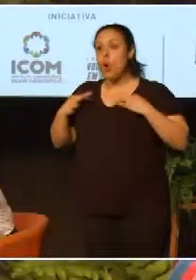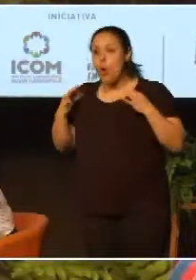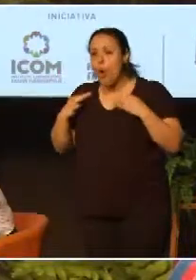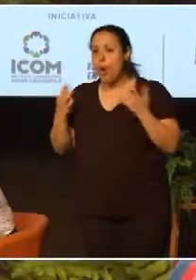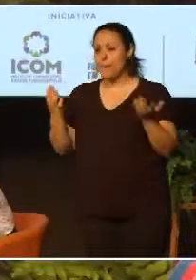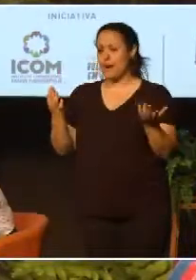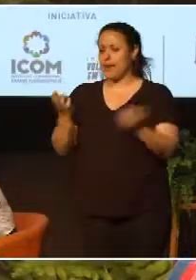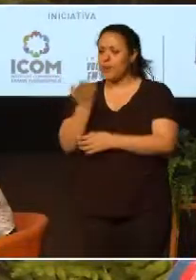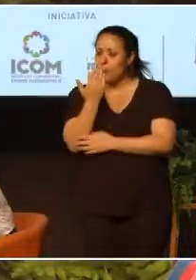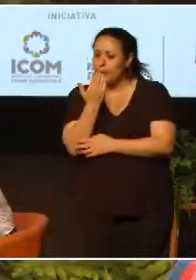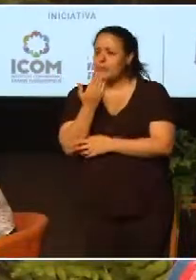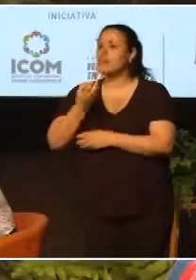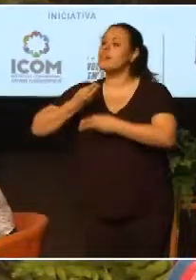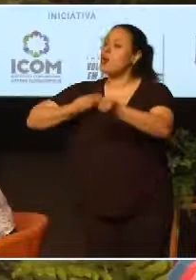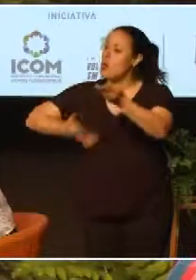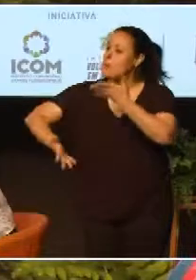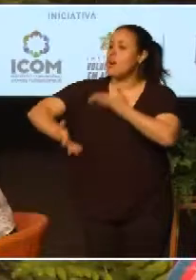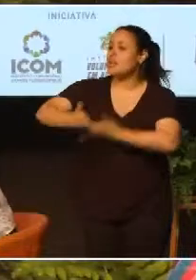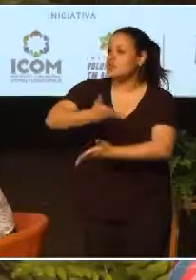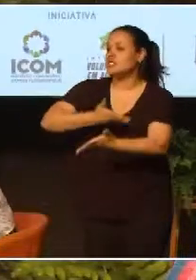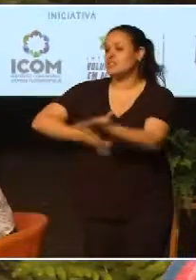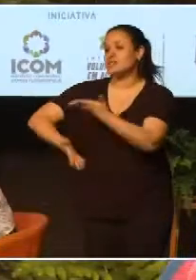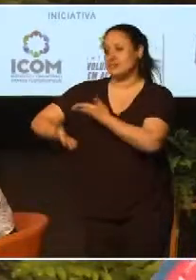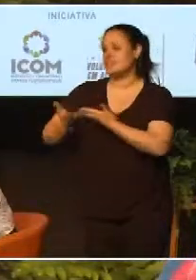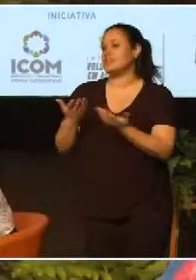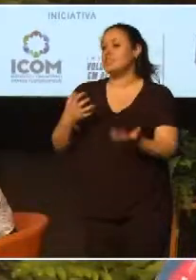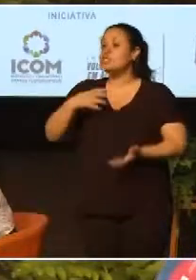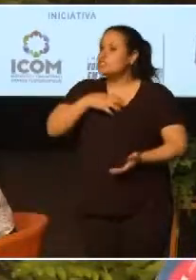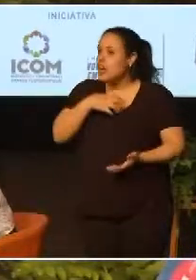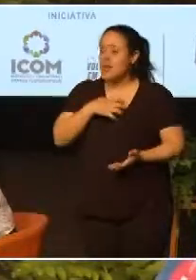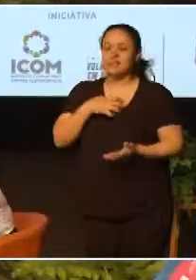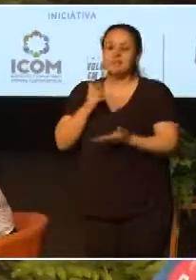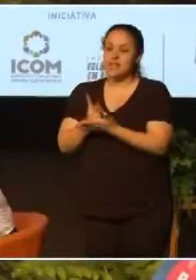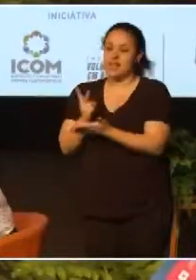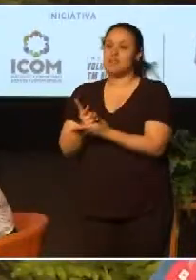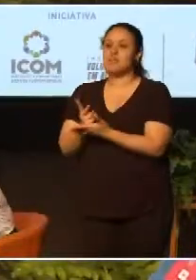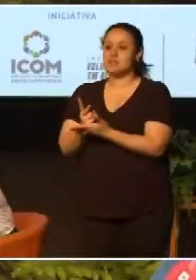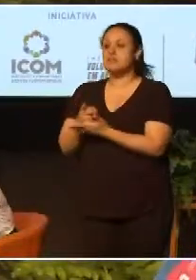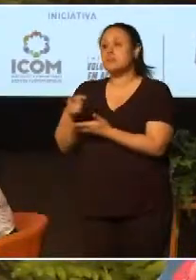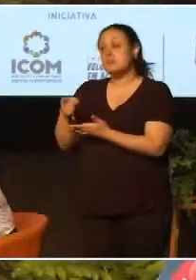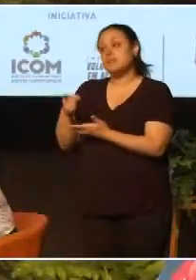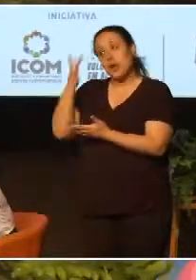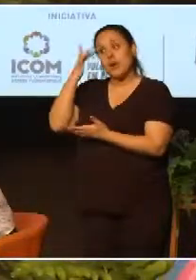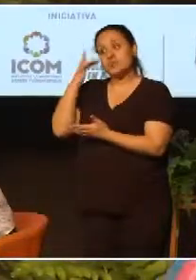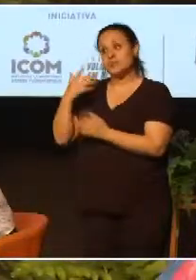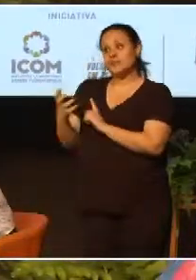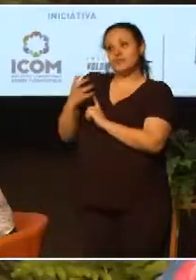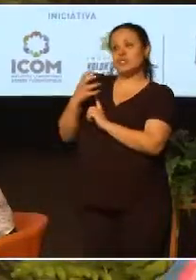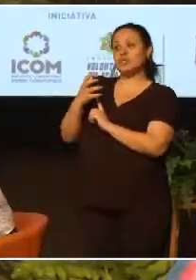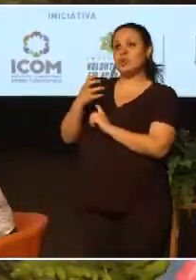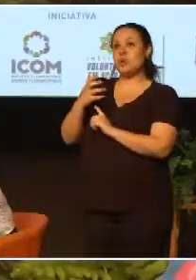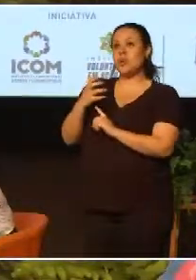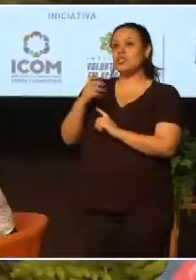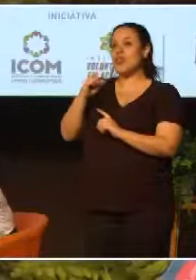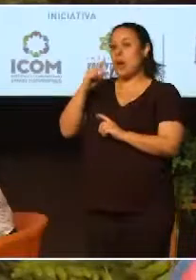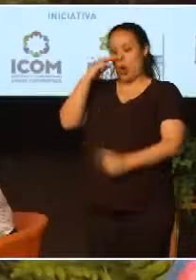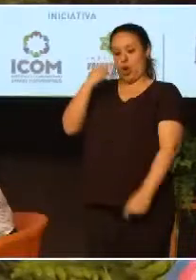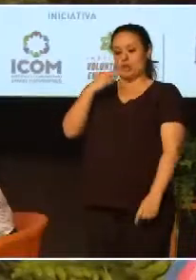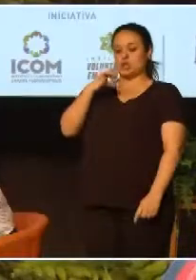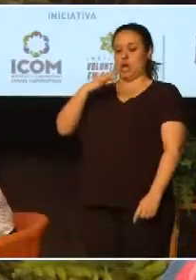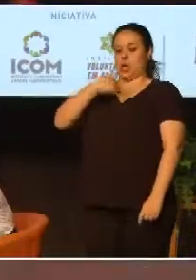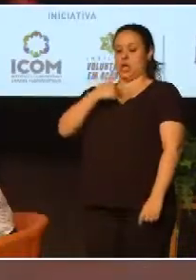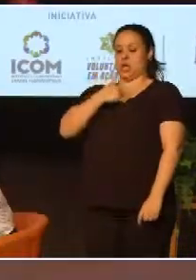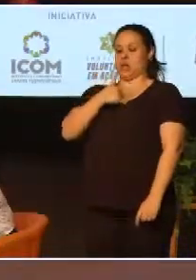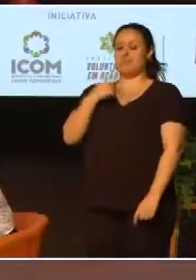convivia em casa. Então, acho que isso me ensinou a não olhar só para mim, a não ser uma pessoa individualista, a pensar sempre